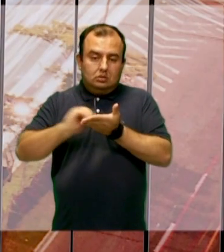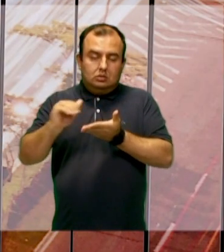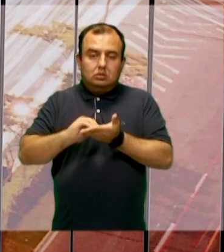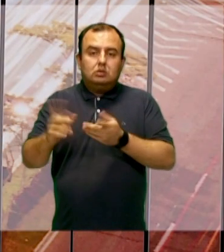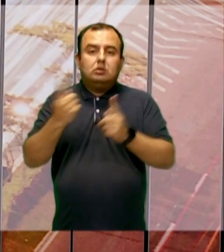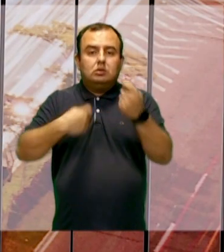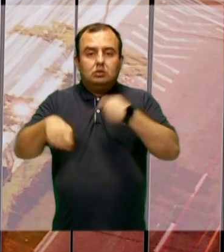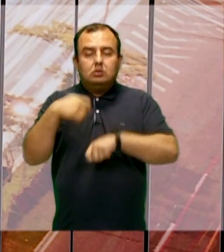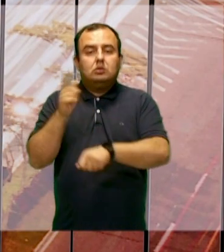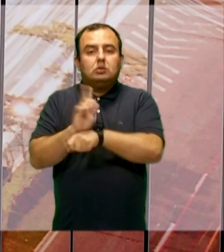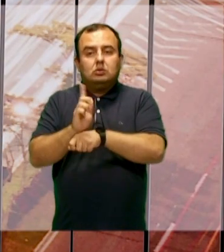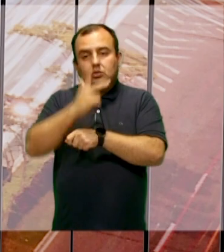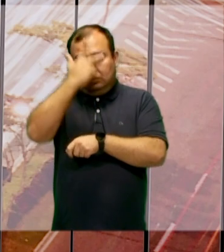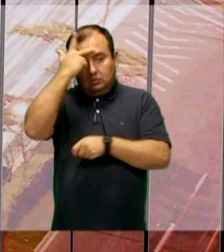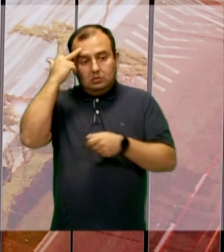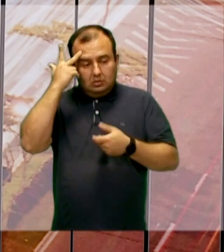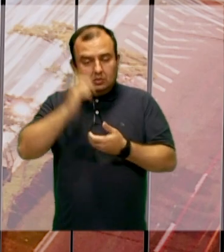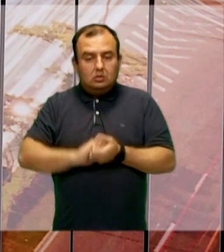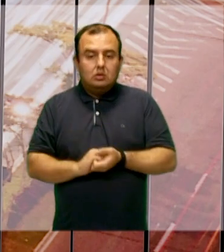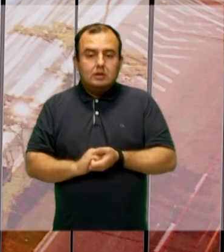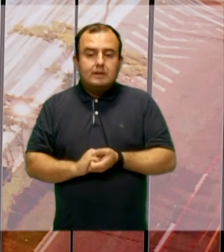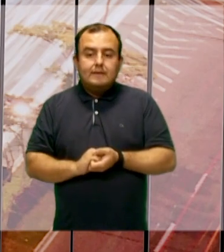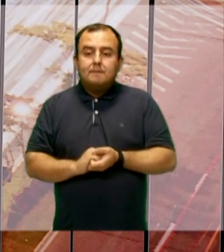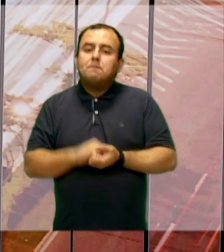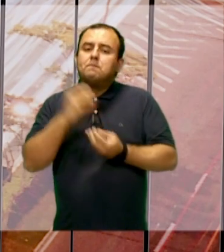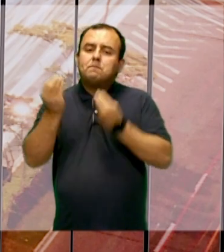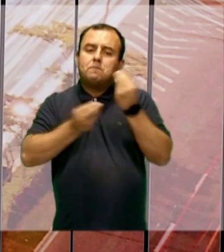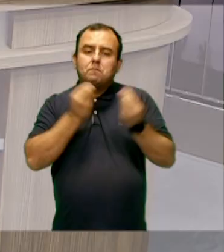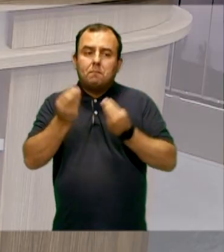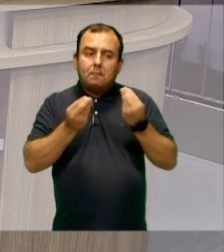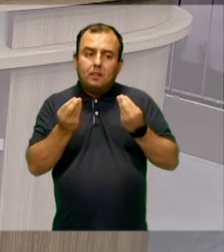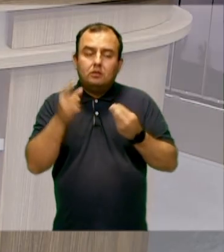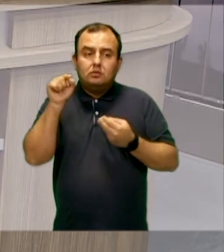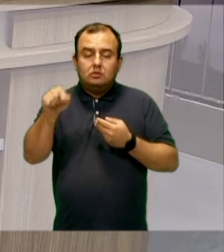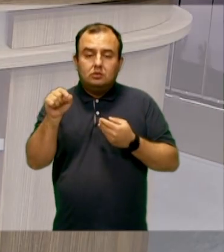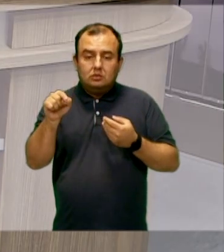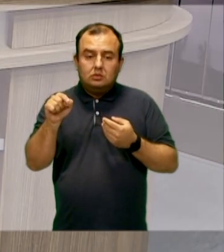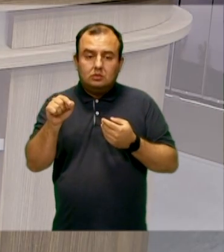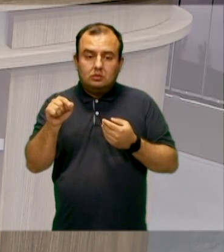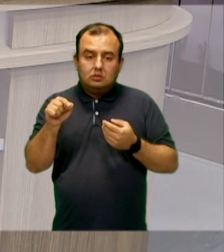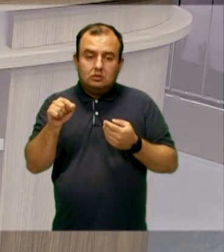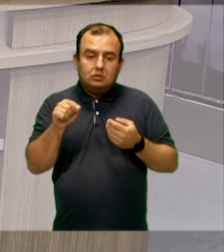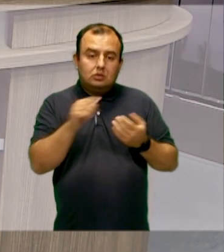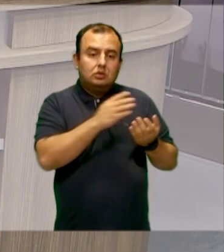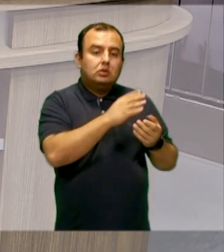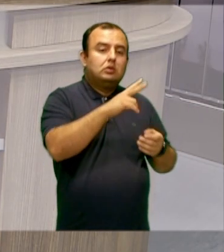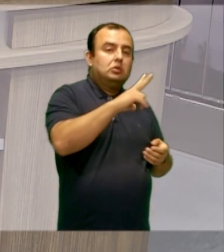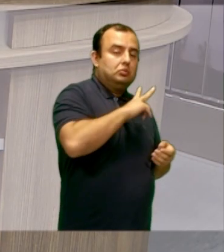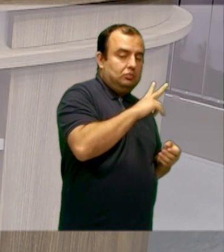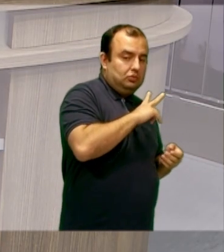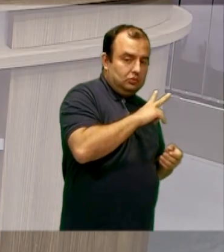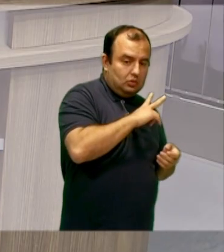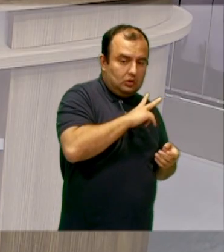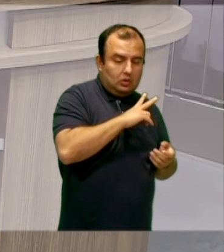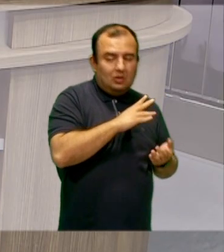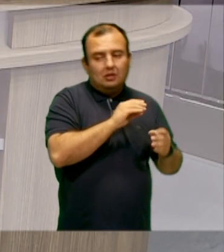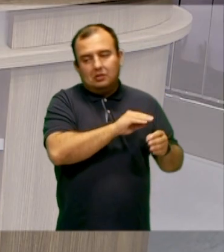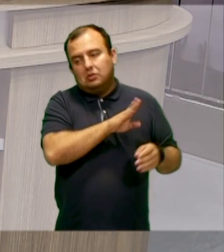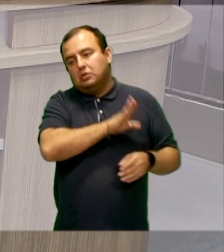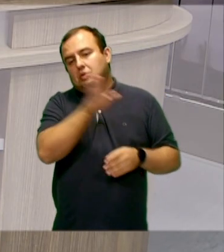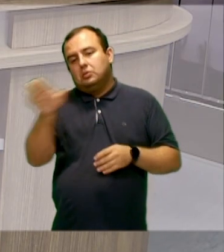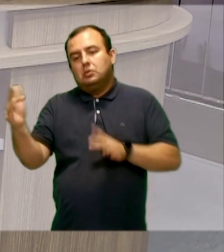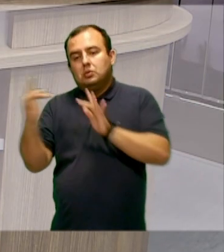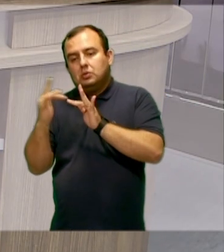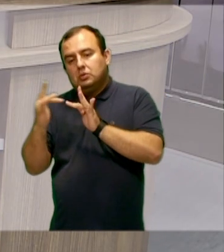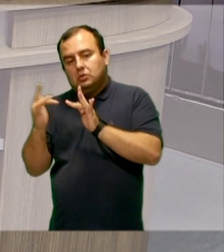de Administração e Gestão de Pessoas. Como é que foi para você, assim, saindo da iniciativa privada, ter esse primeiro